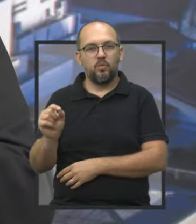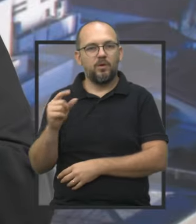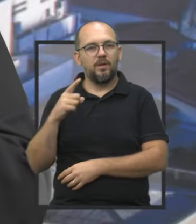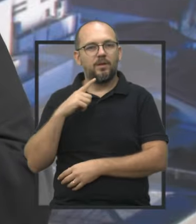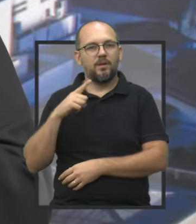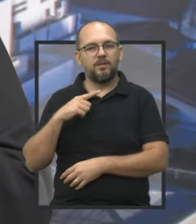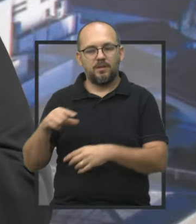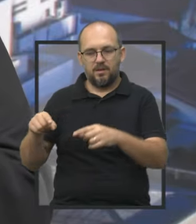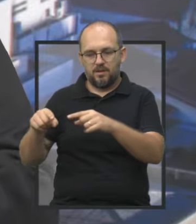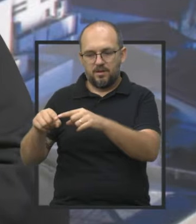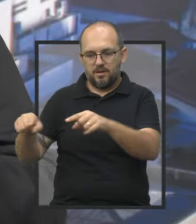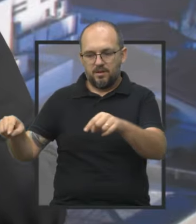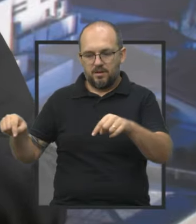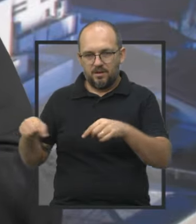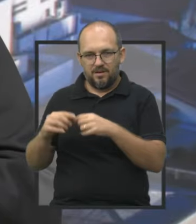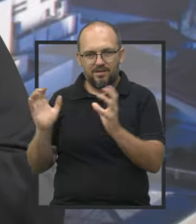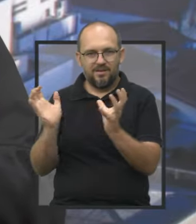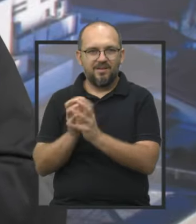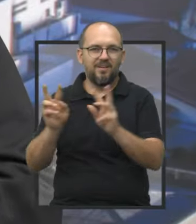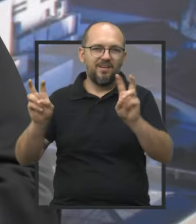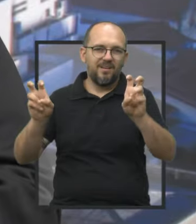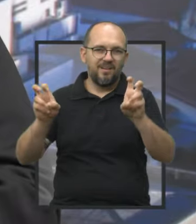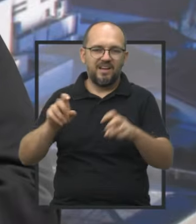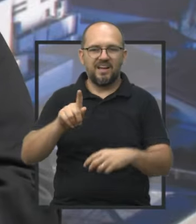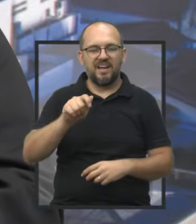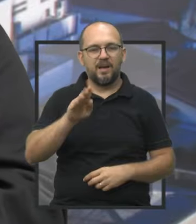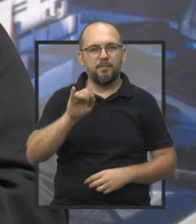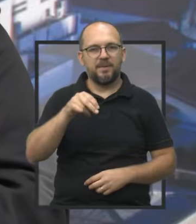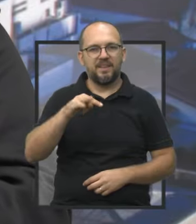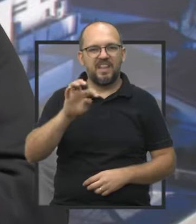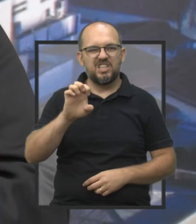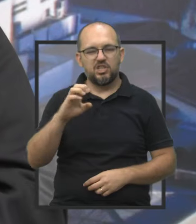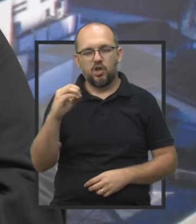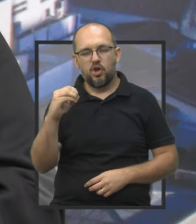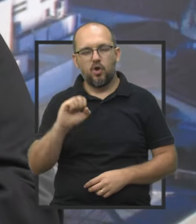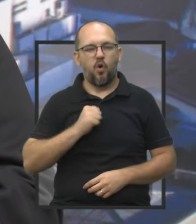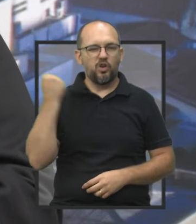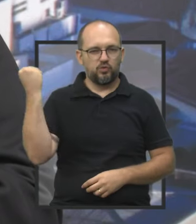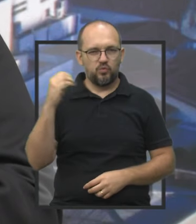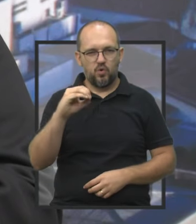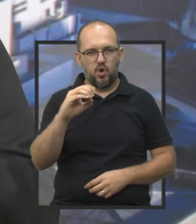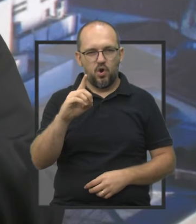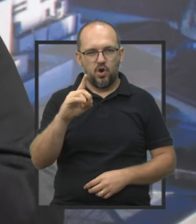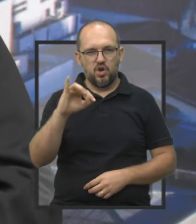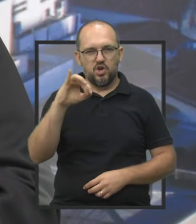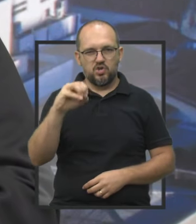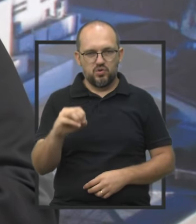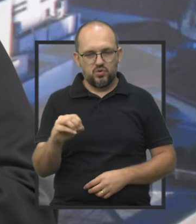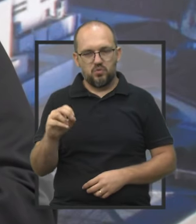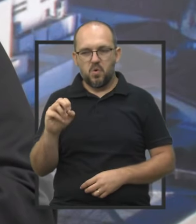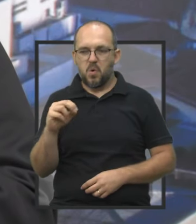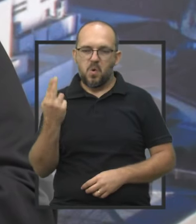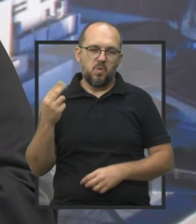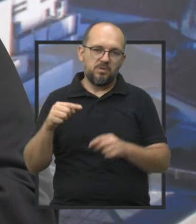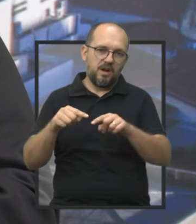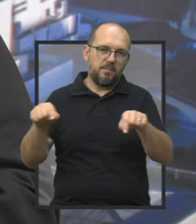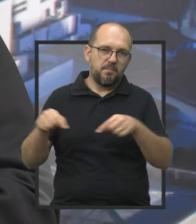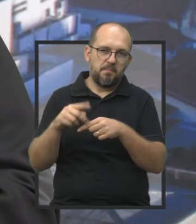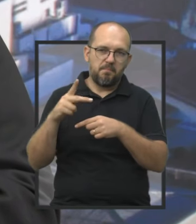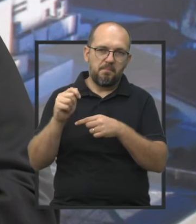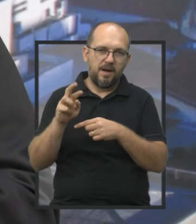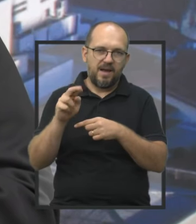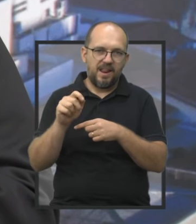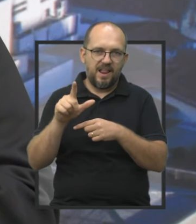um gabinete do ódio, chamado assim por alguns, ou ainda um gabinete paralelo,